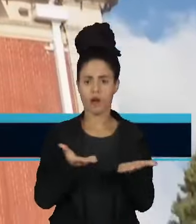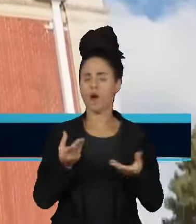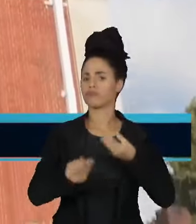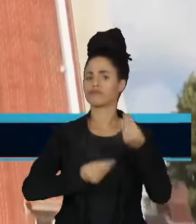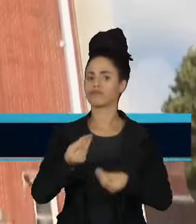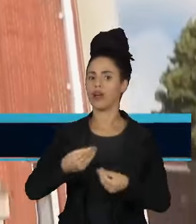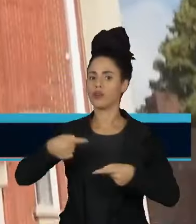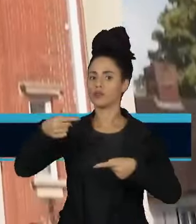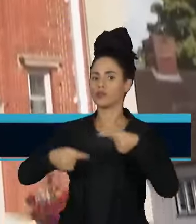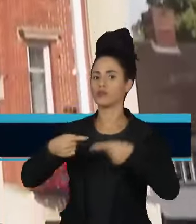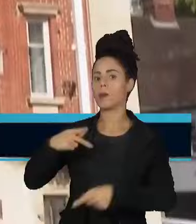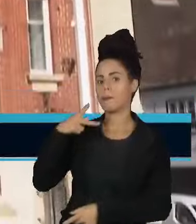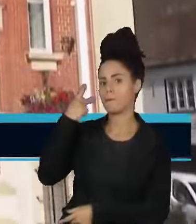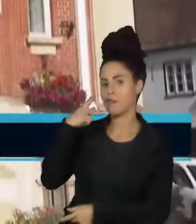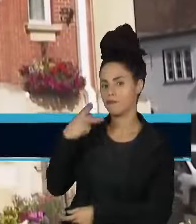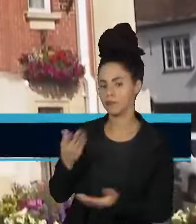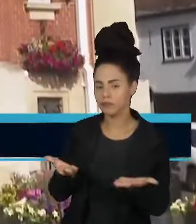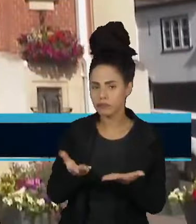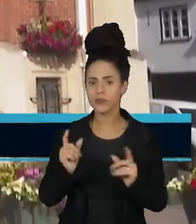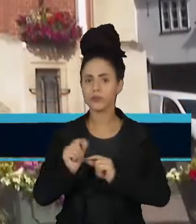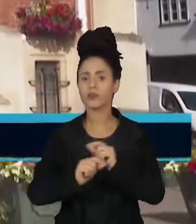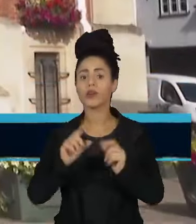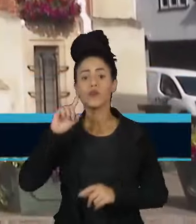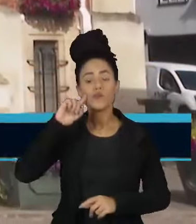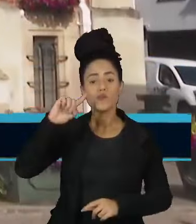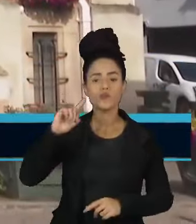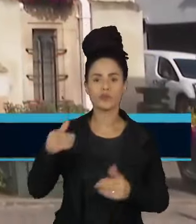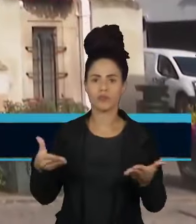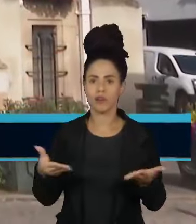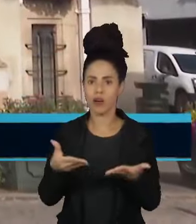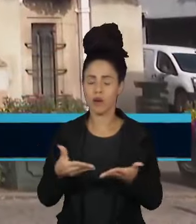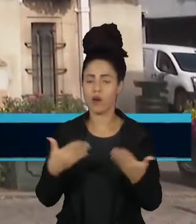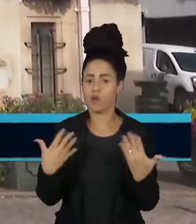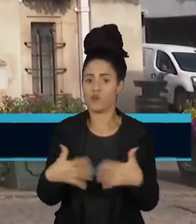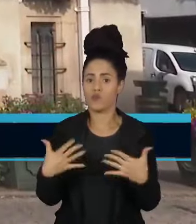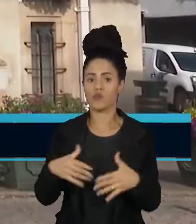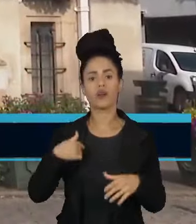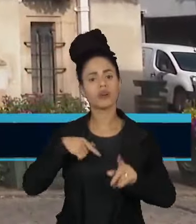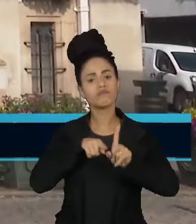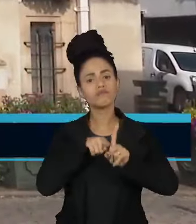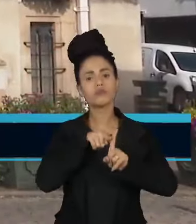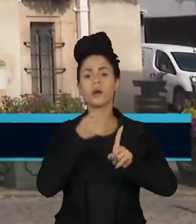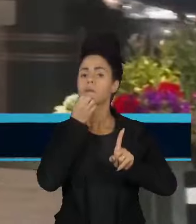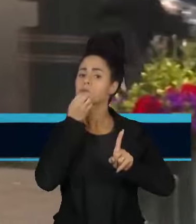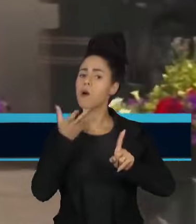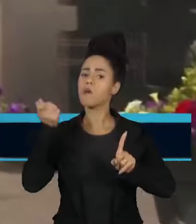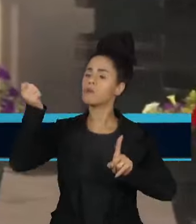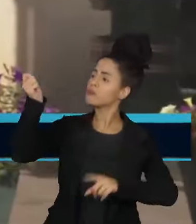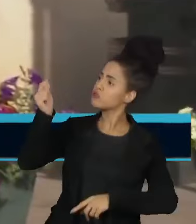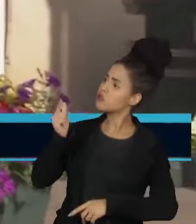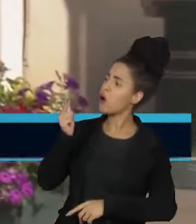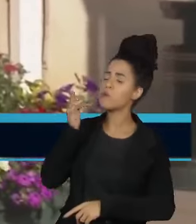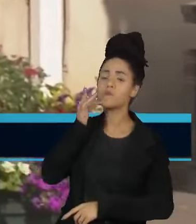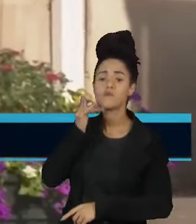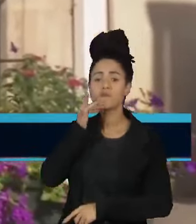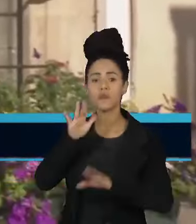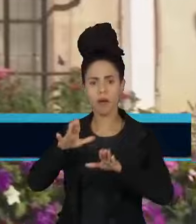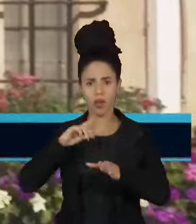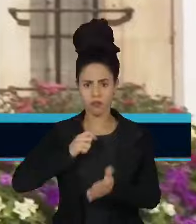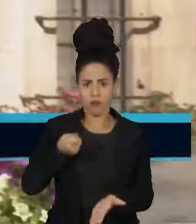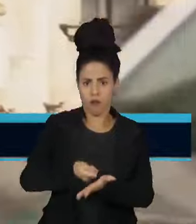políticos não se realizou o dia foi marcado por uma temperatura agradável e sol como o voto não é